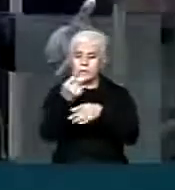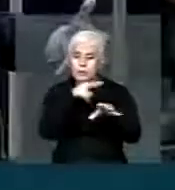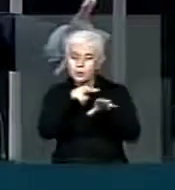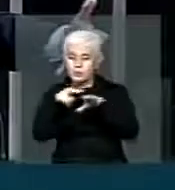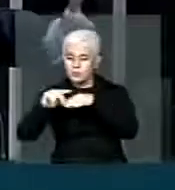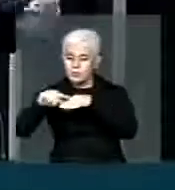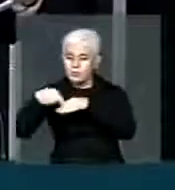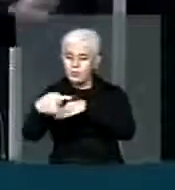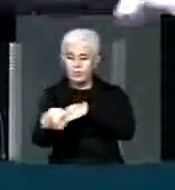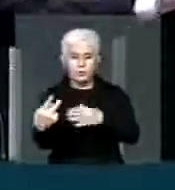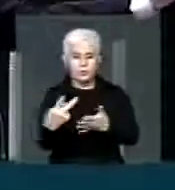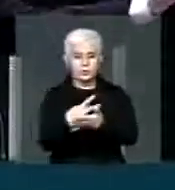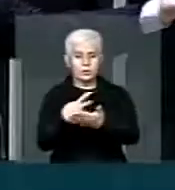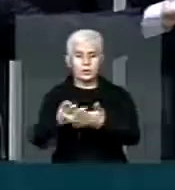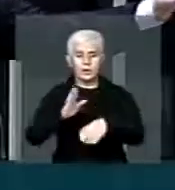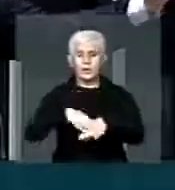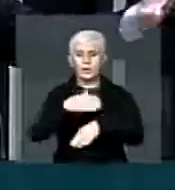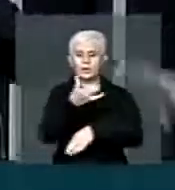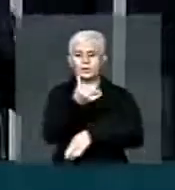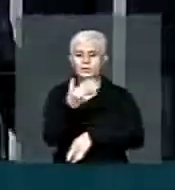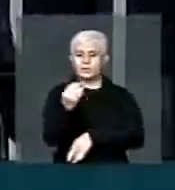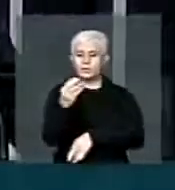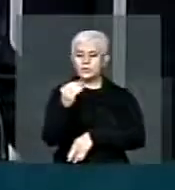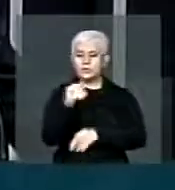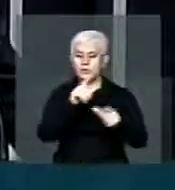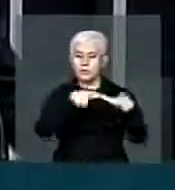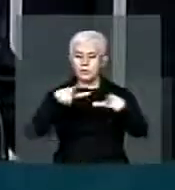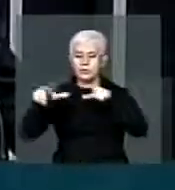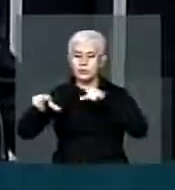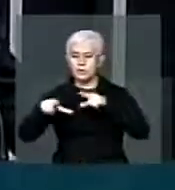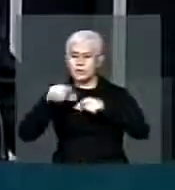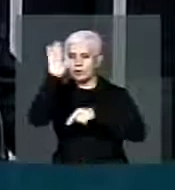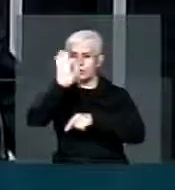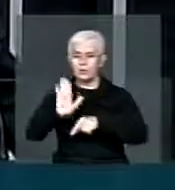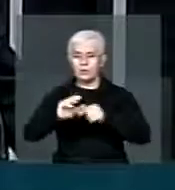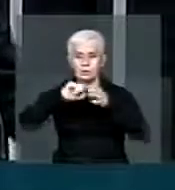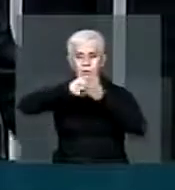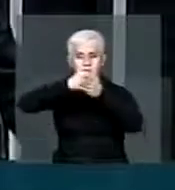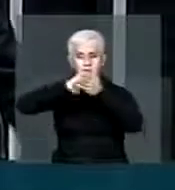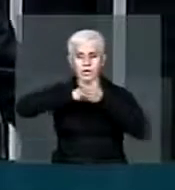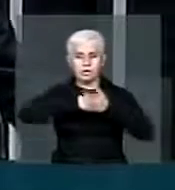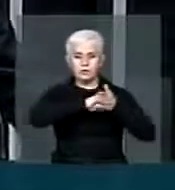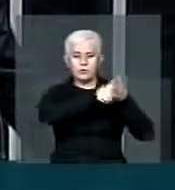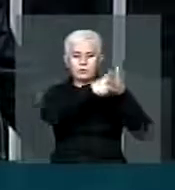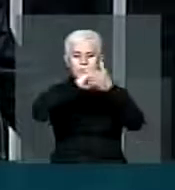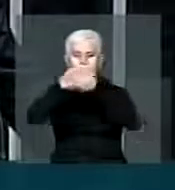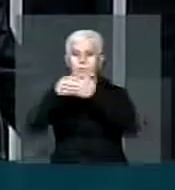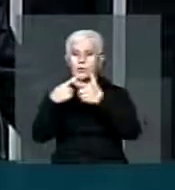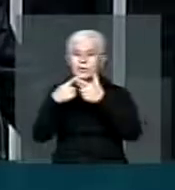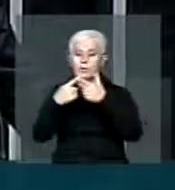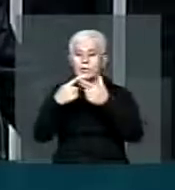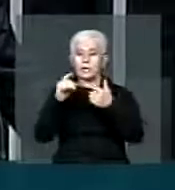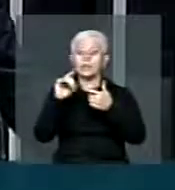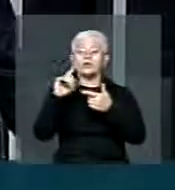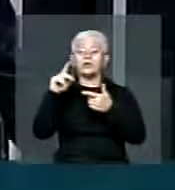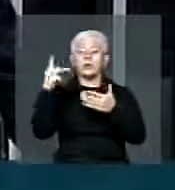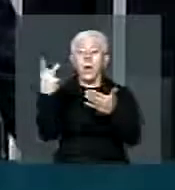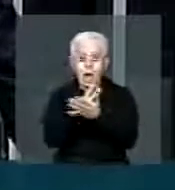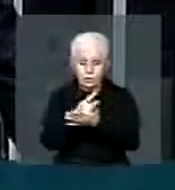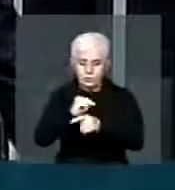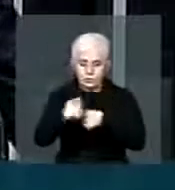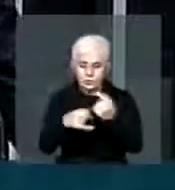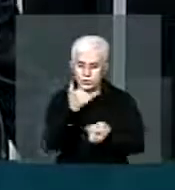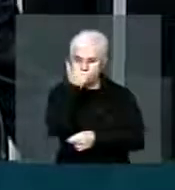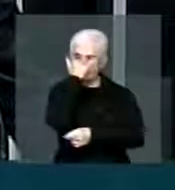da tragédia, senhor presidente, mais de 600 estabelecimentos foram fechados no Brasil. porque, infelizmente, aquilo que aconteceu na